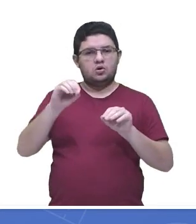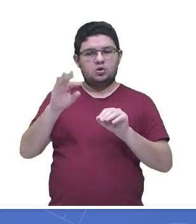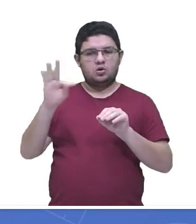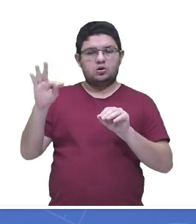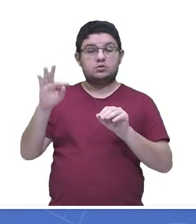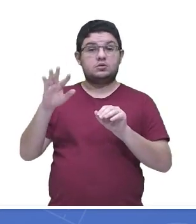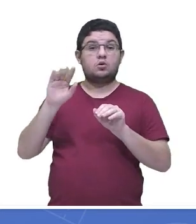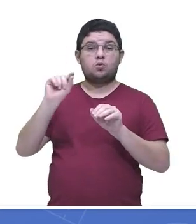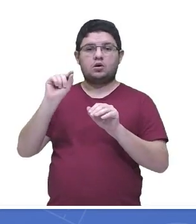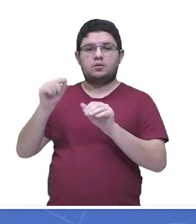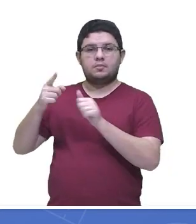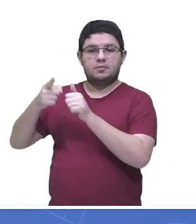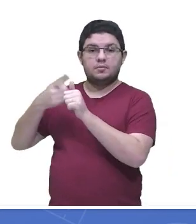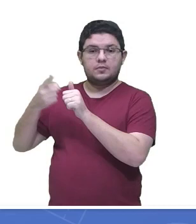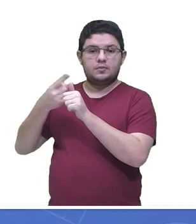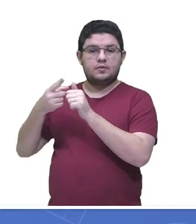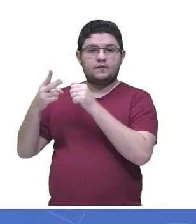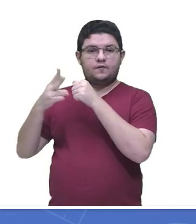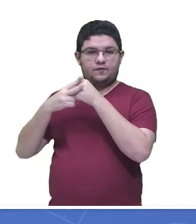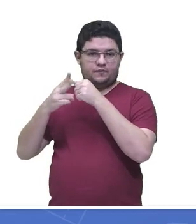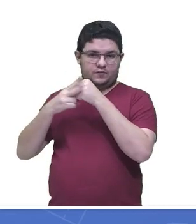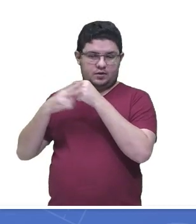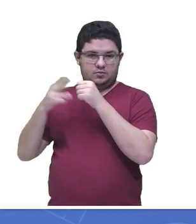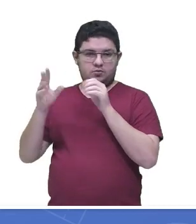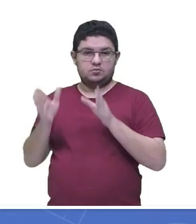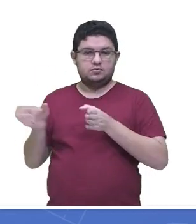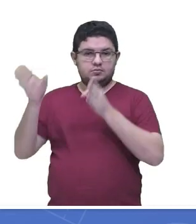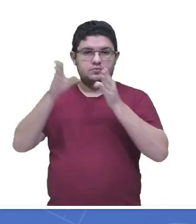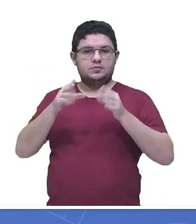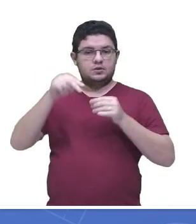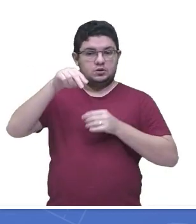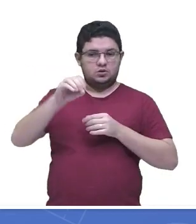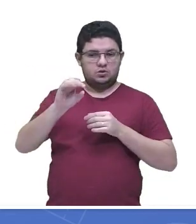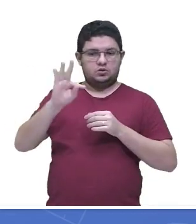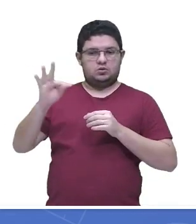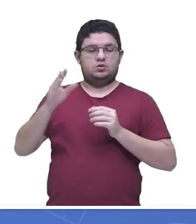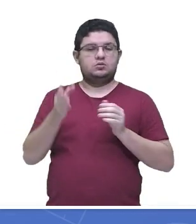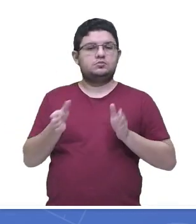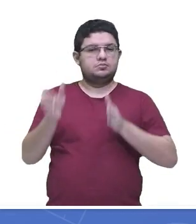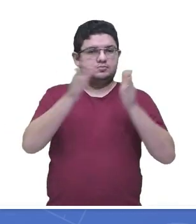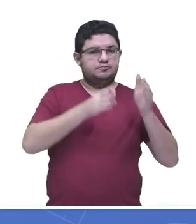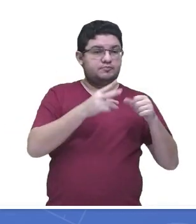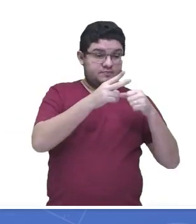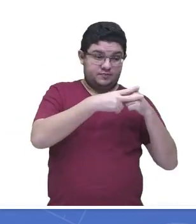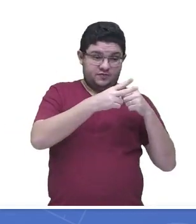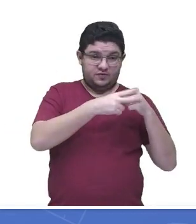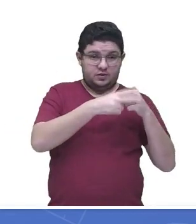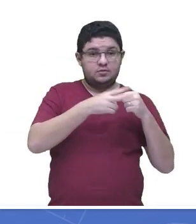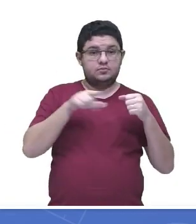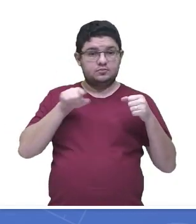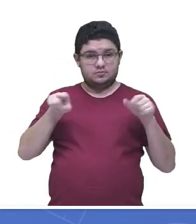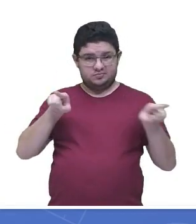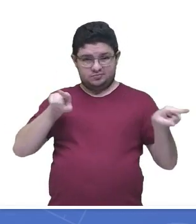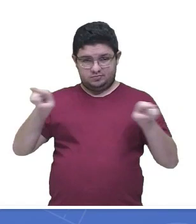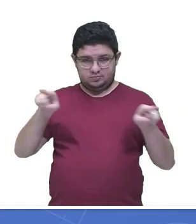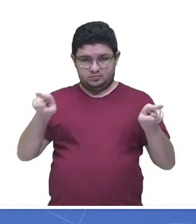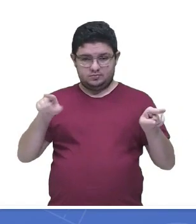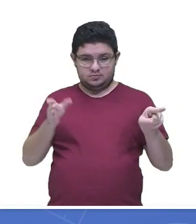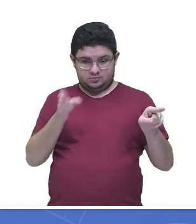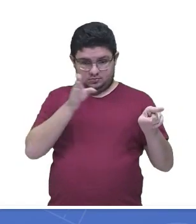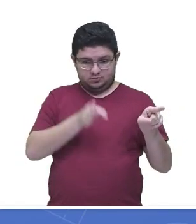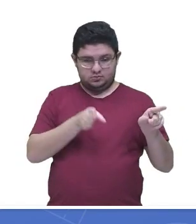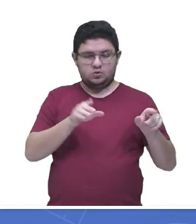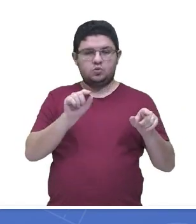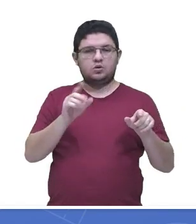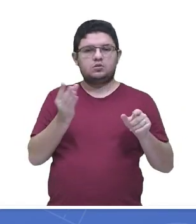verbos, tá? Então, se eu tenho dois verbos, que é o to be, ou was ou were, e o verbo com o gerúndio, que é com ing, você vai